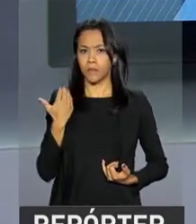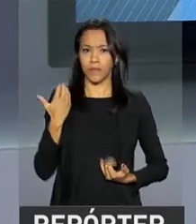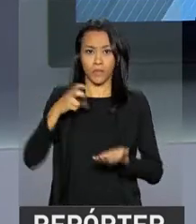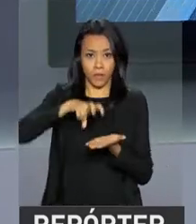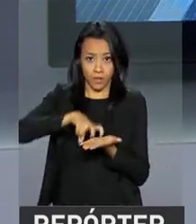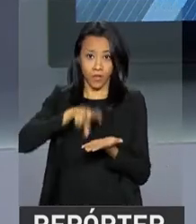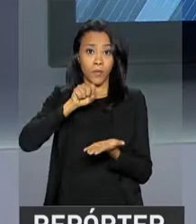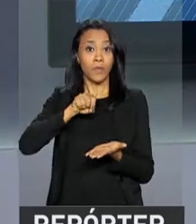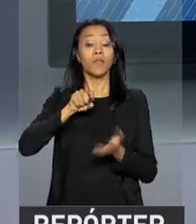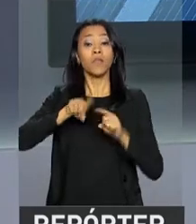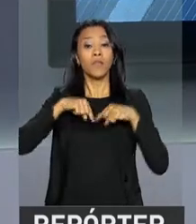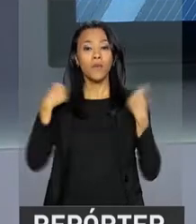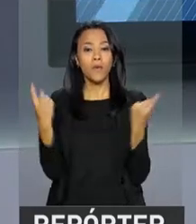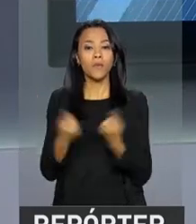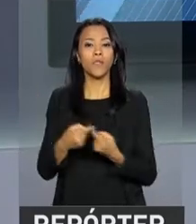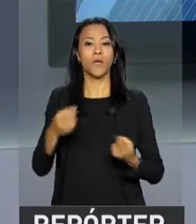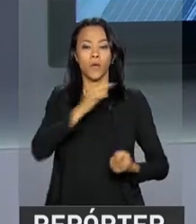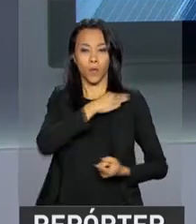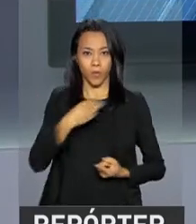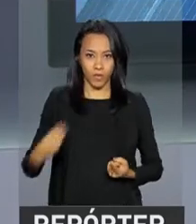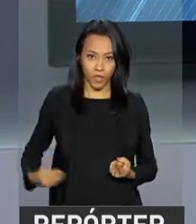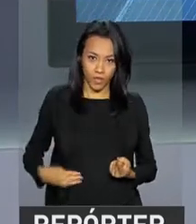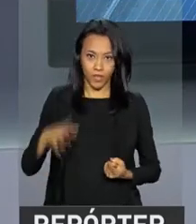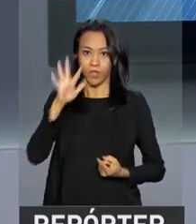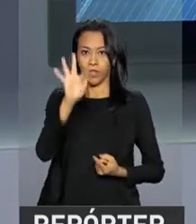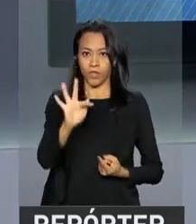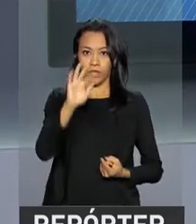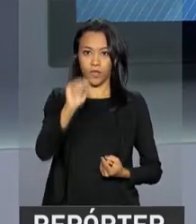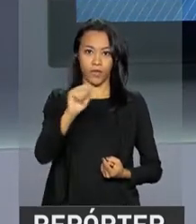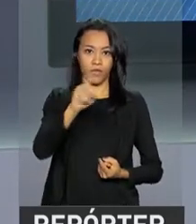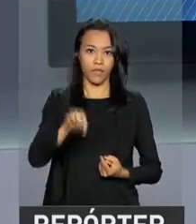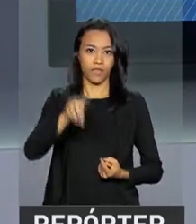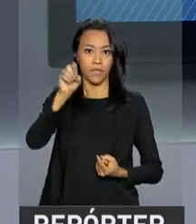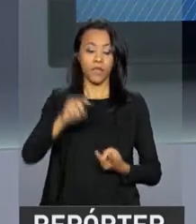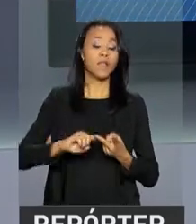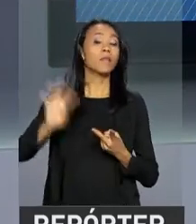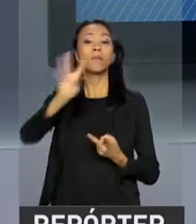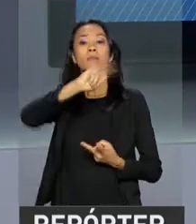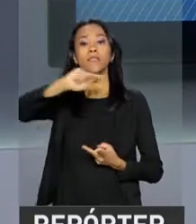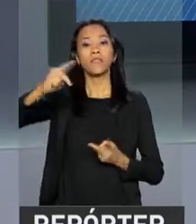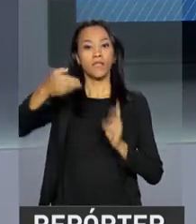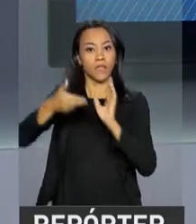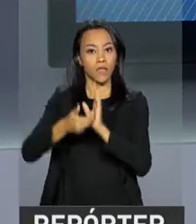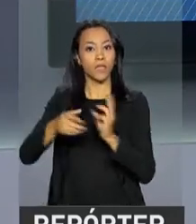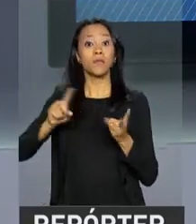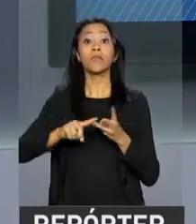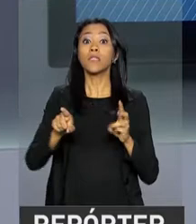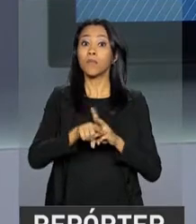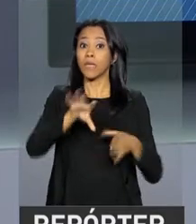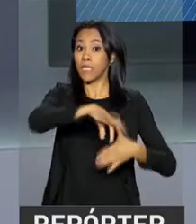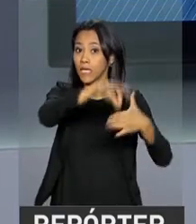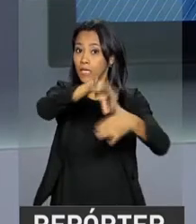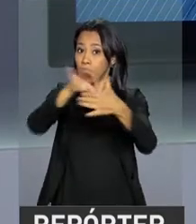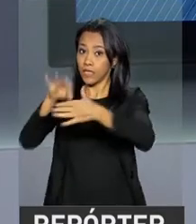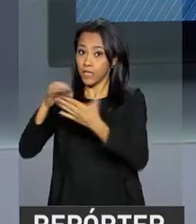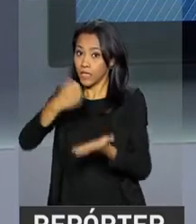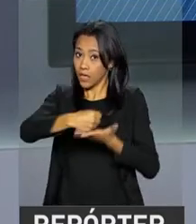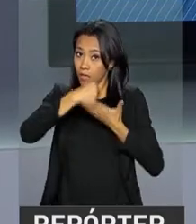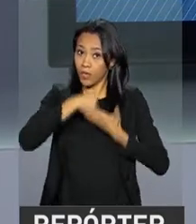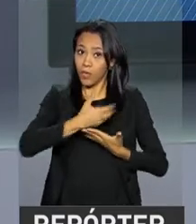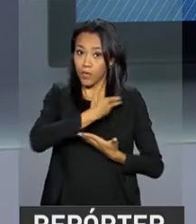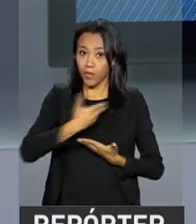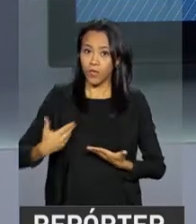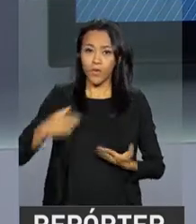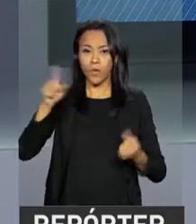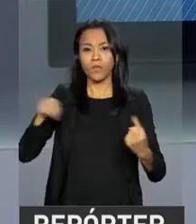com o ministro da fazenda henrique meirelles com o presidente da câmara rodrigo maia e com líderes da base aliada para discutir uma estratégia que